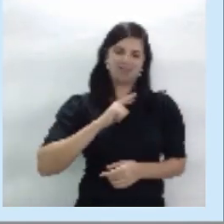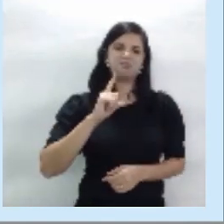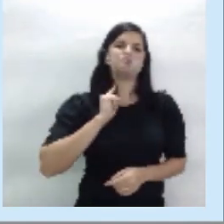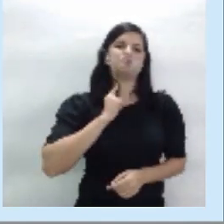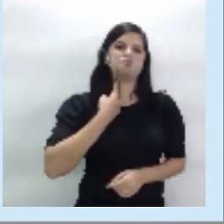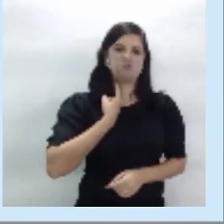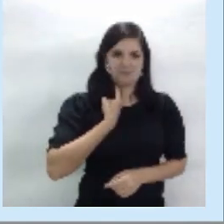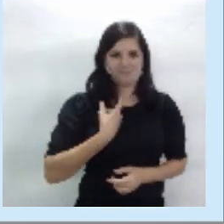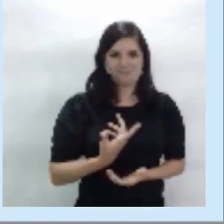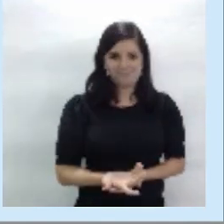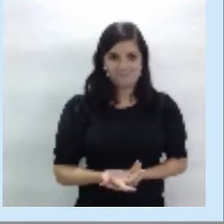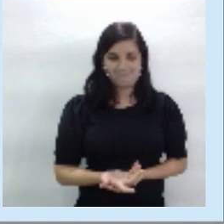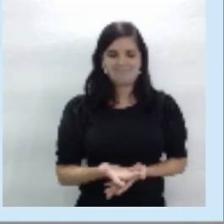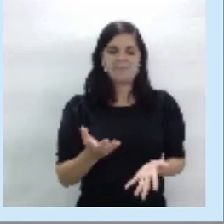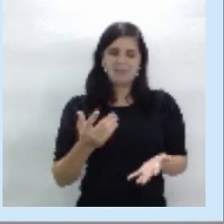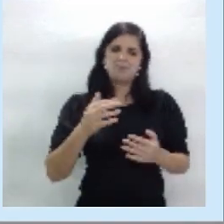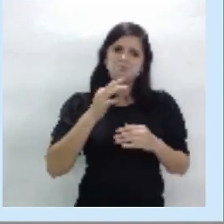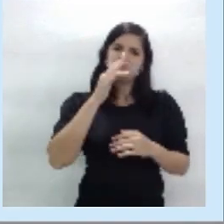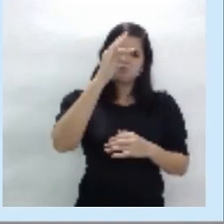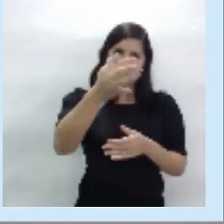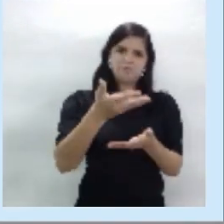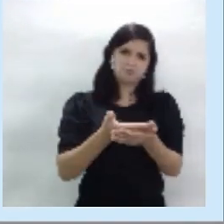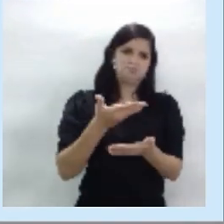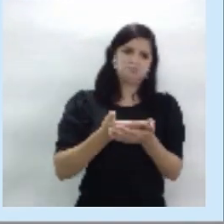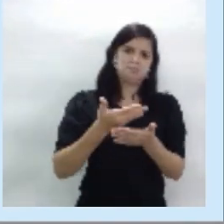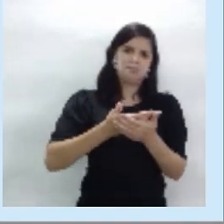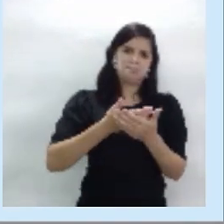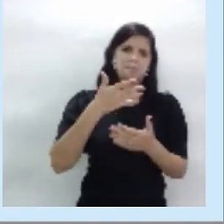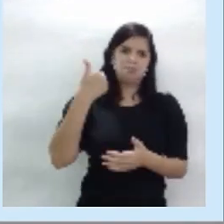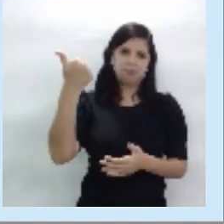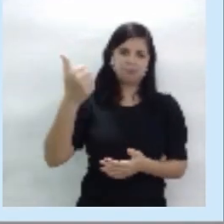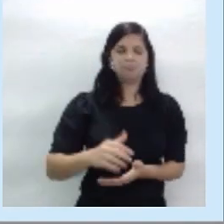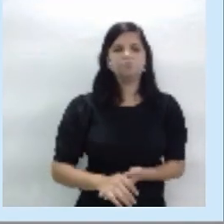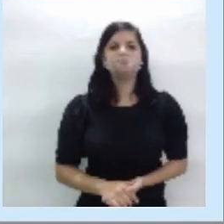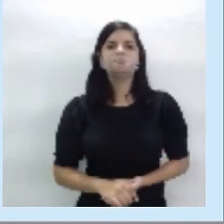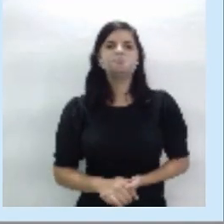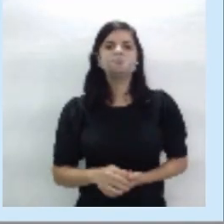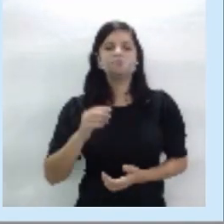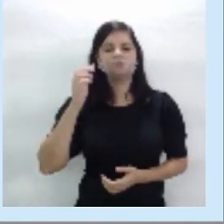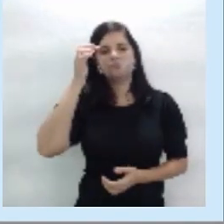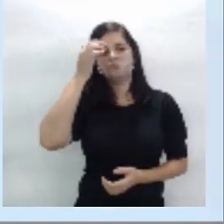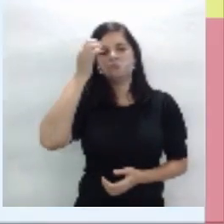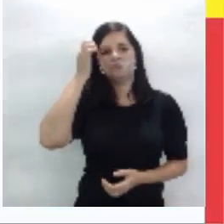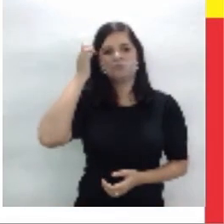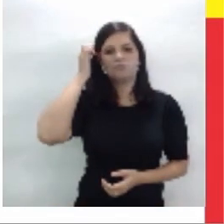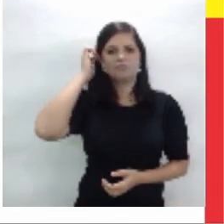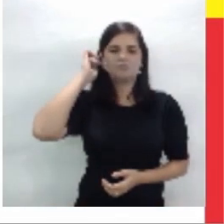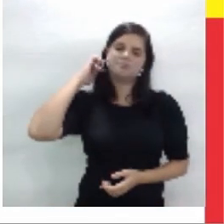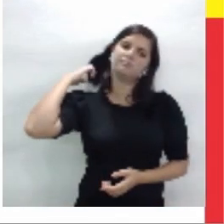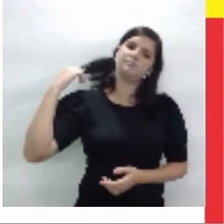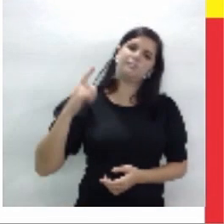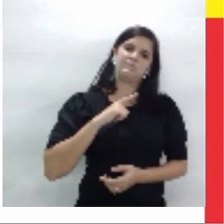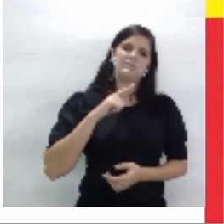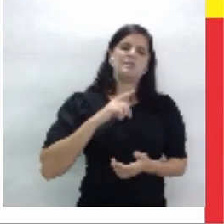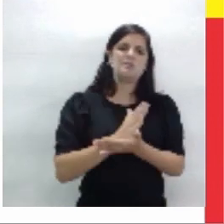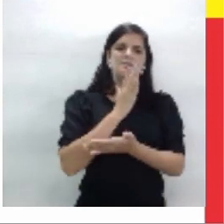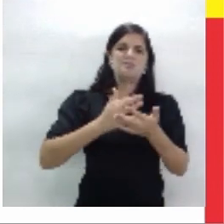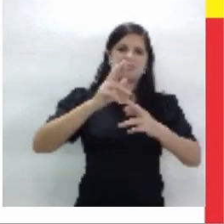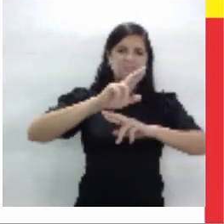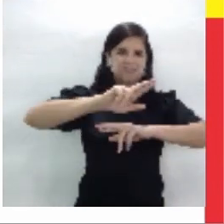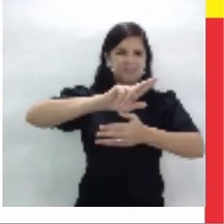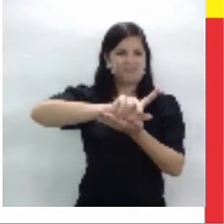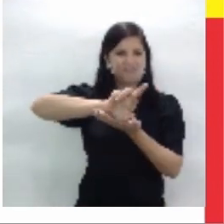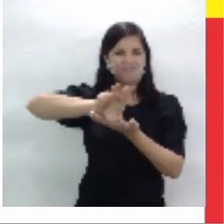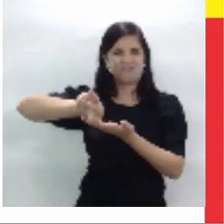isso aí é uma coisa que a gente pode estudar um pouco mais à frente. Ok, sexto ano. Olha na tela mais uma vez. Existem aí, né, diferentes